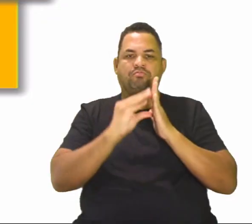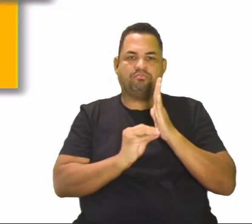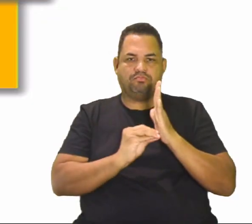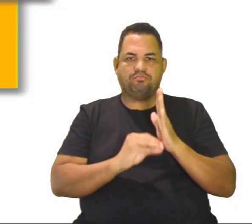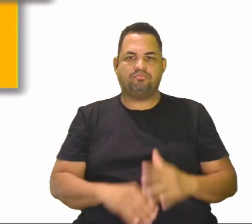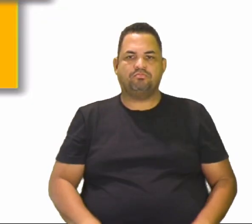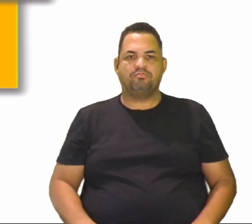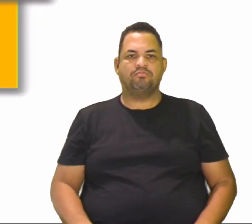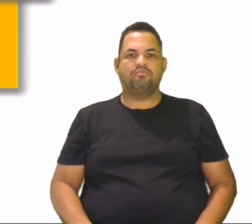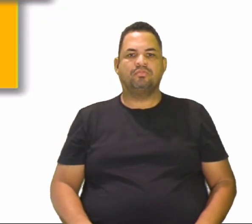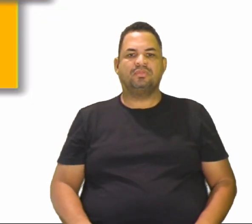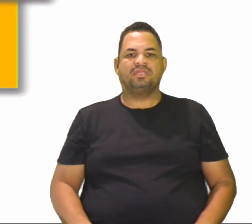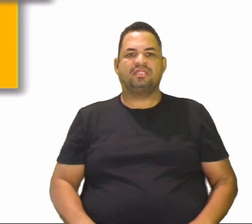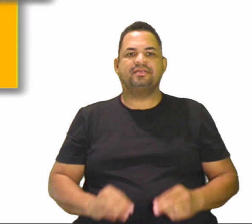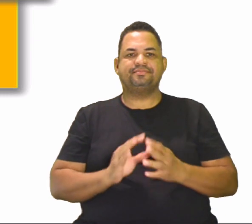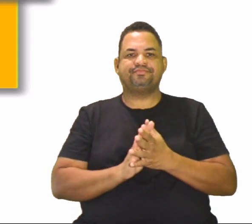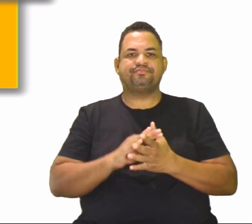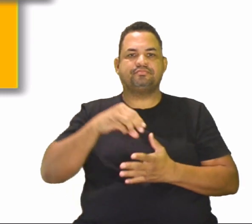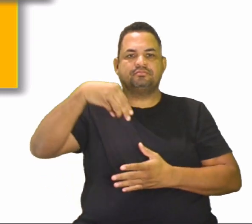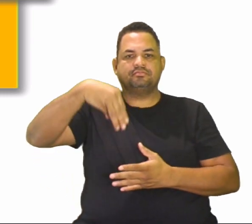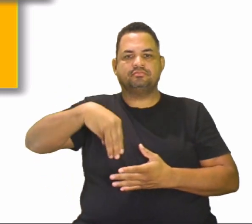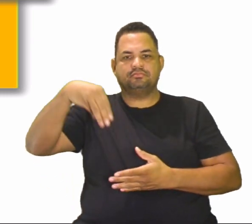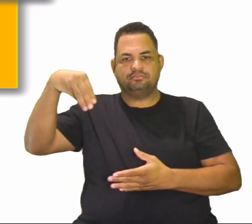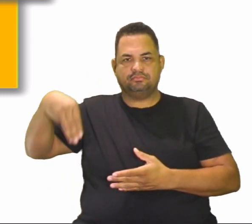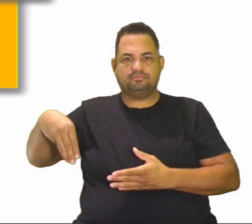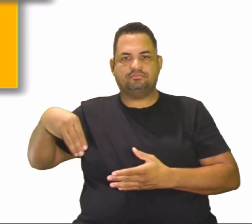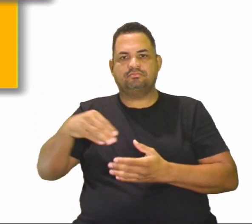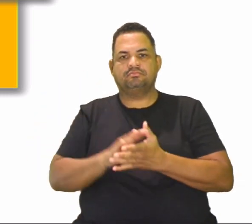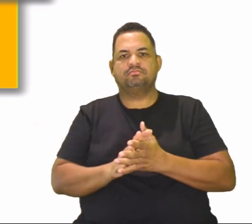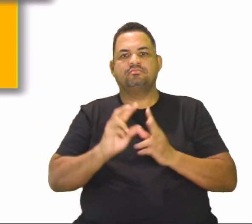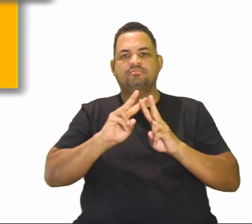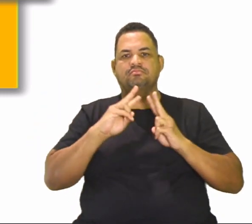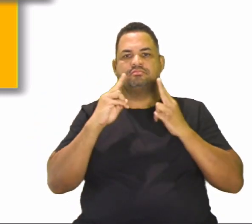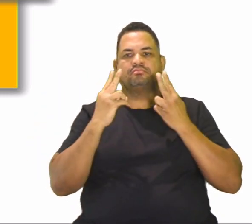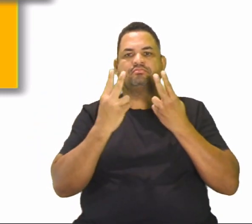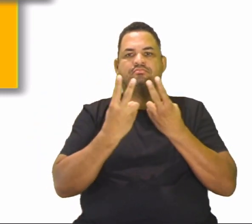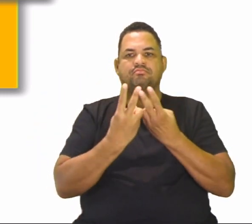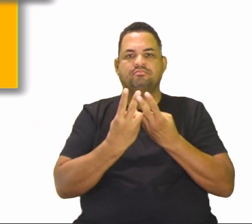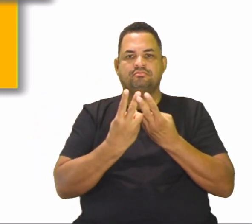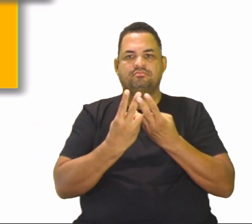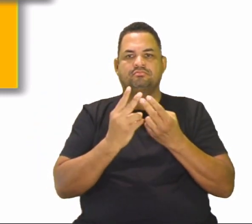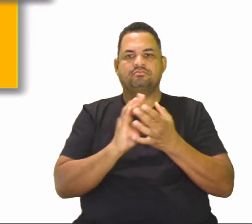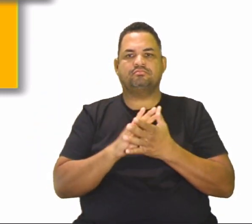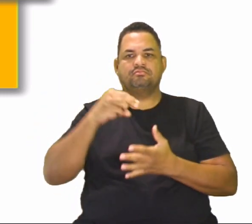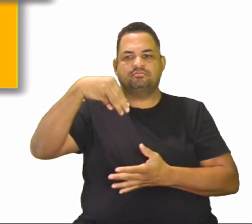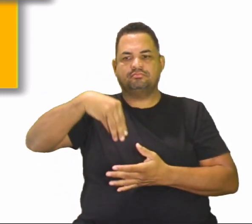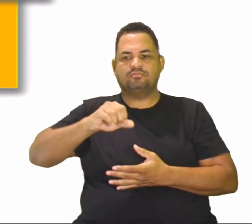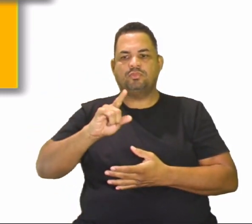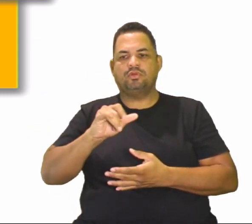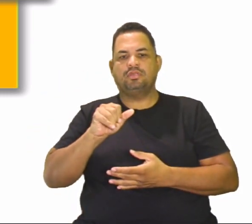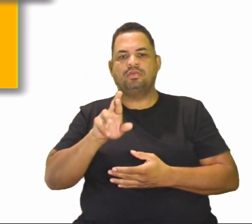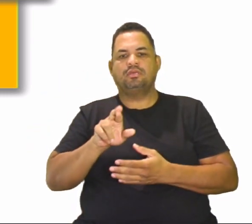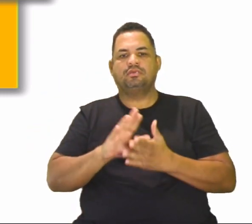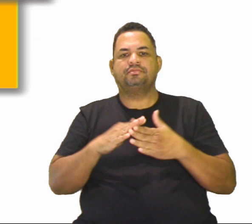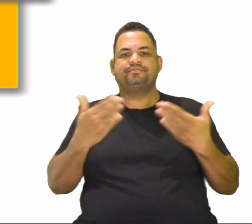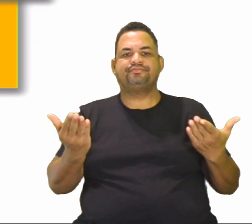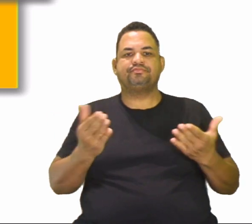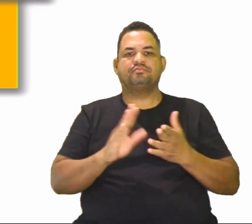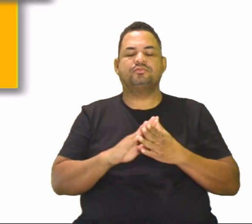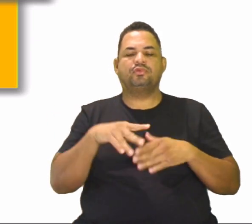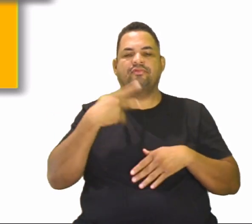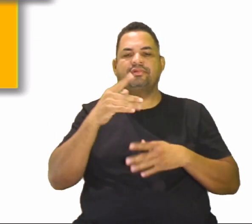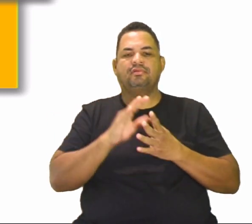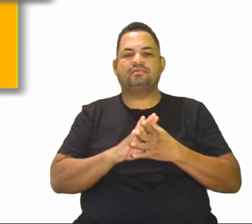só. Massa molar e volume molar, né? Quando a gente fala de